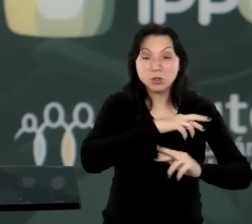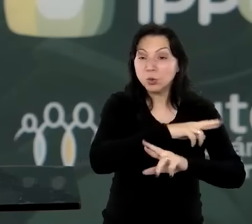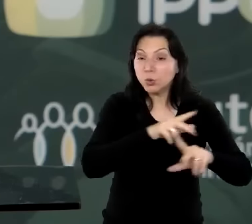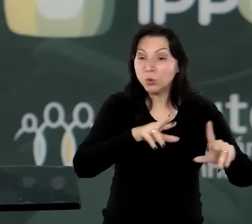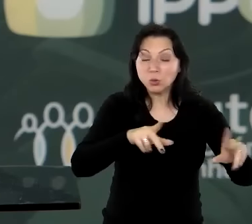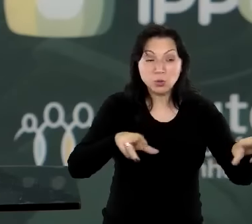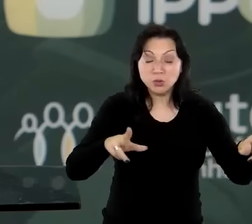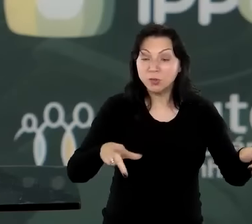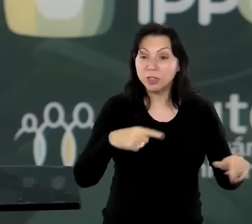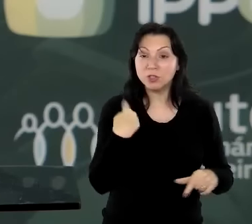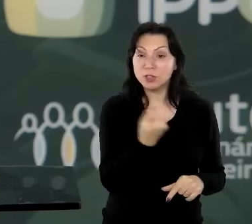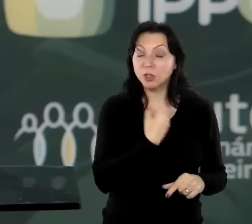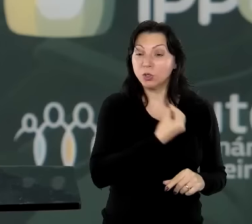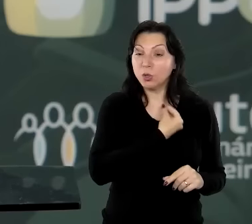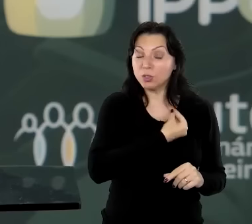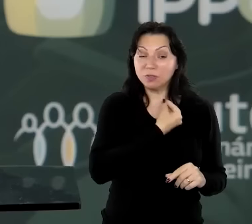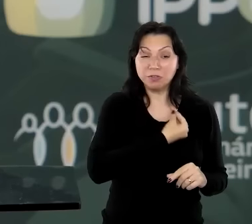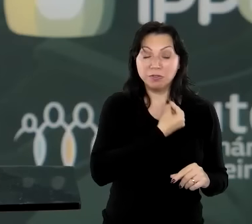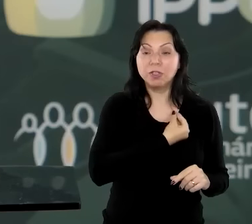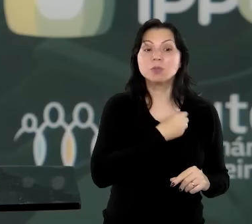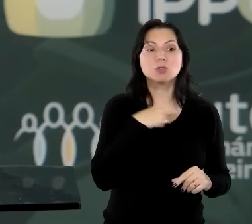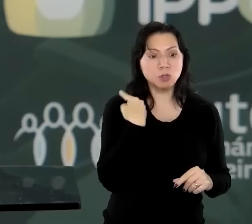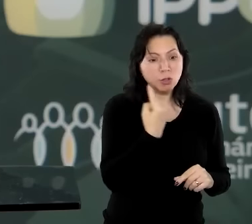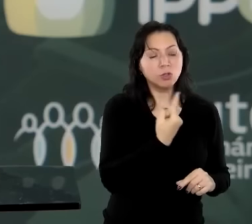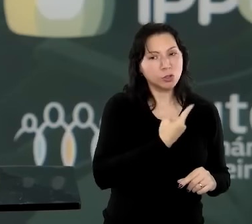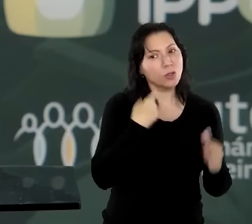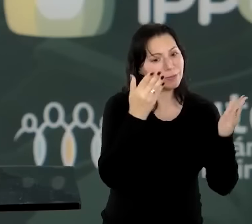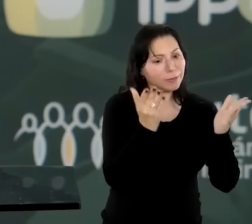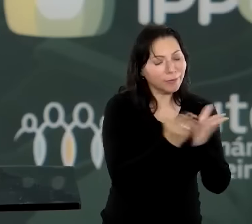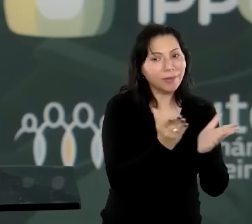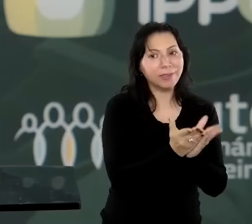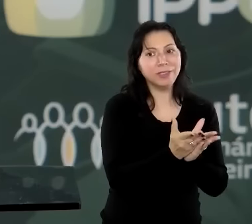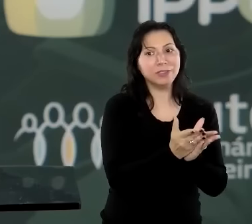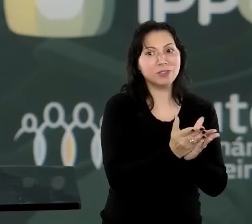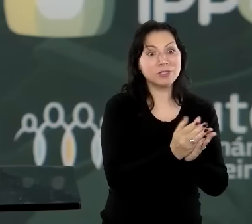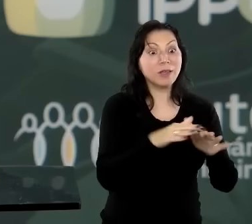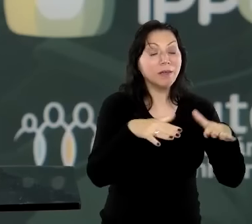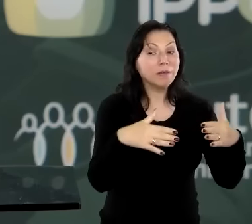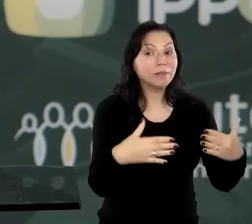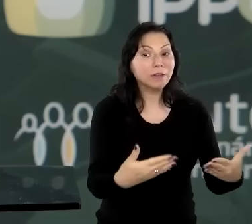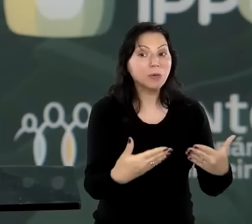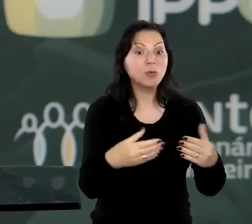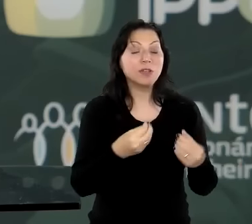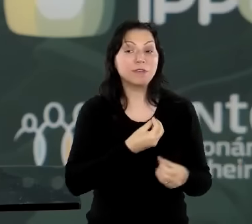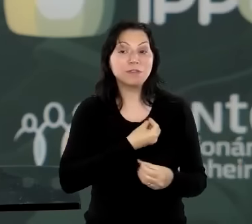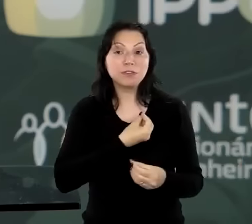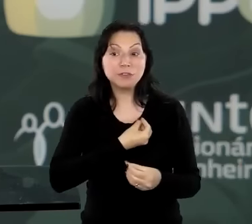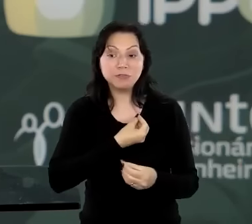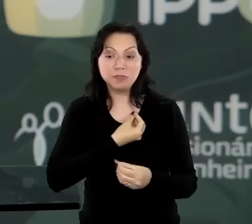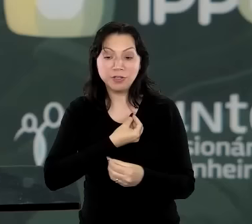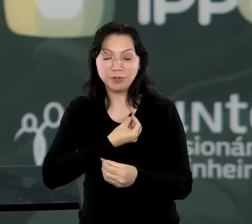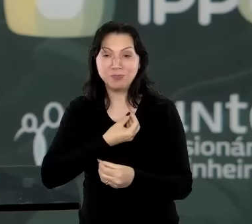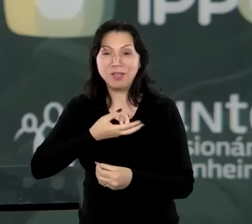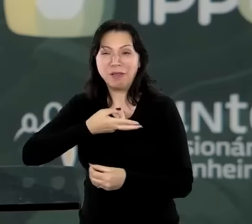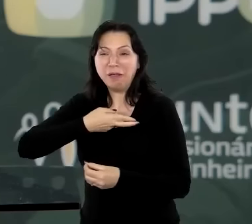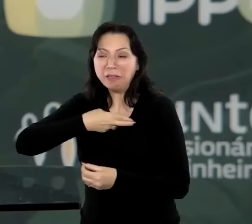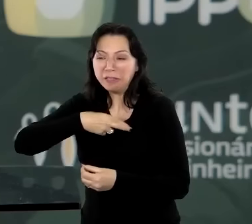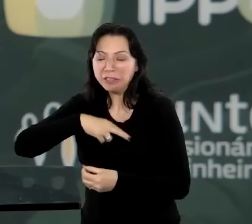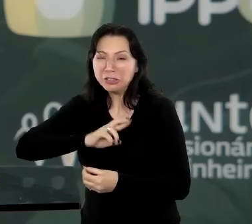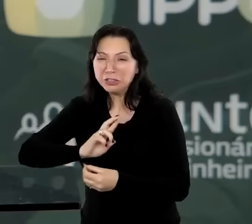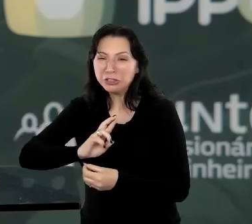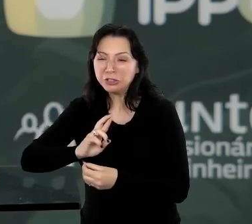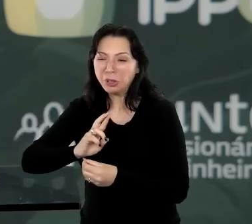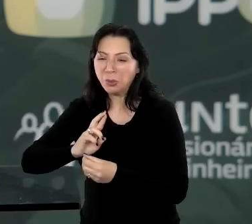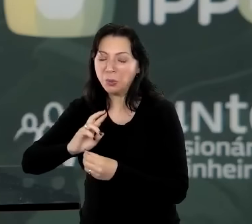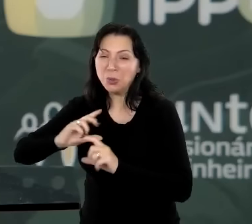Então voltar para essa estrutura era retroceder, era dar marcha ré. Se você parar para